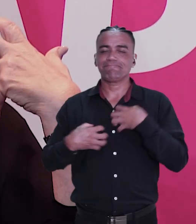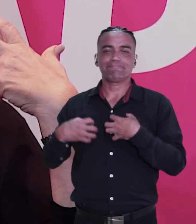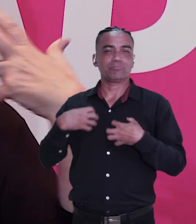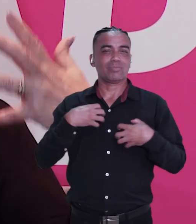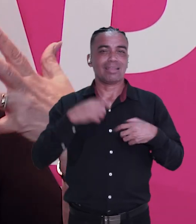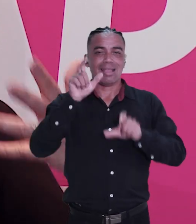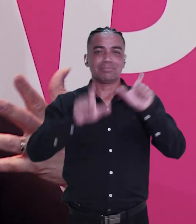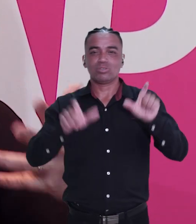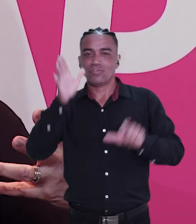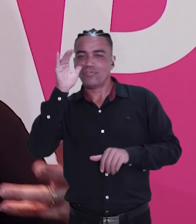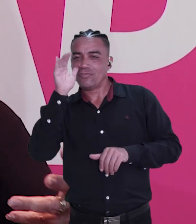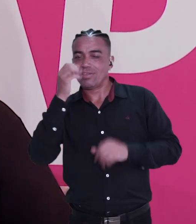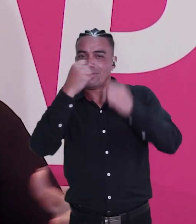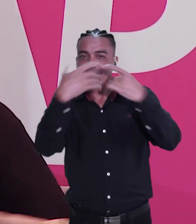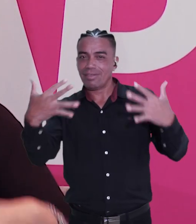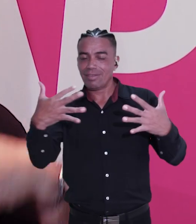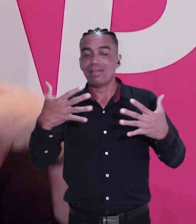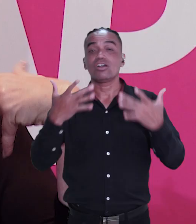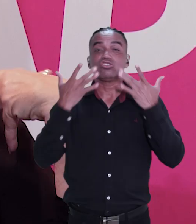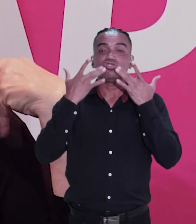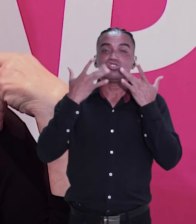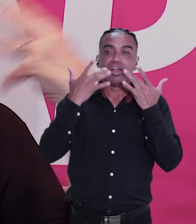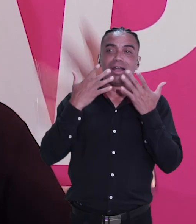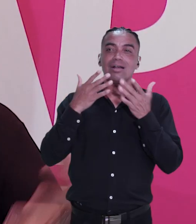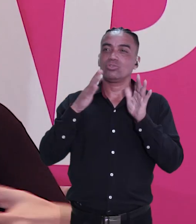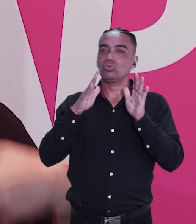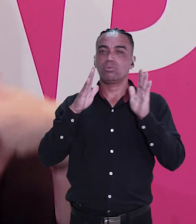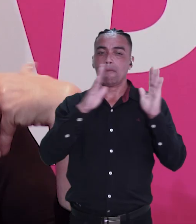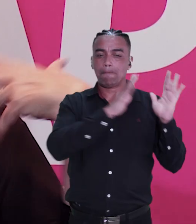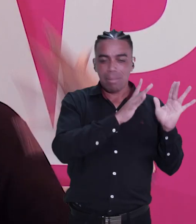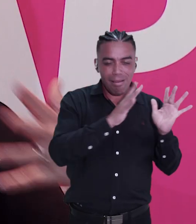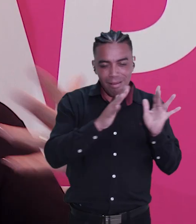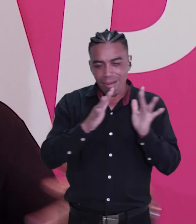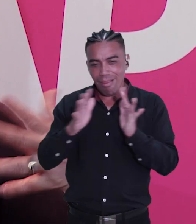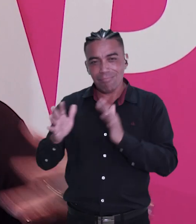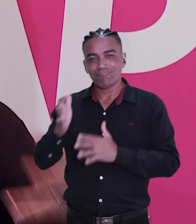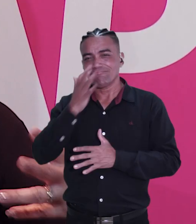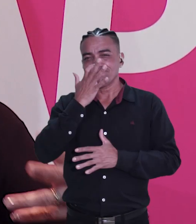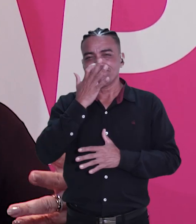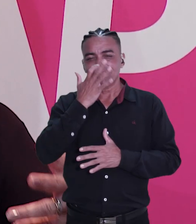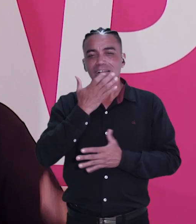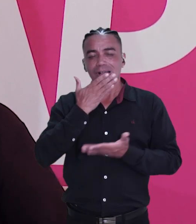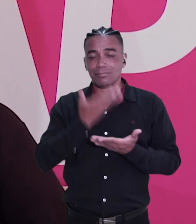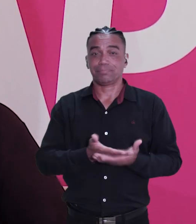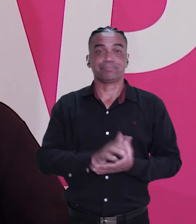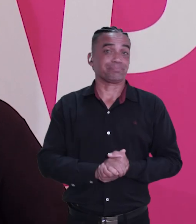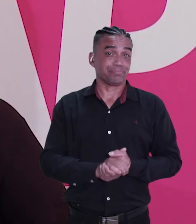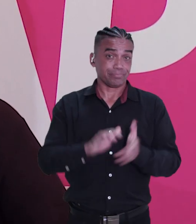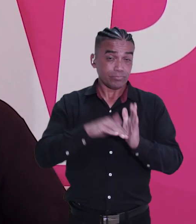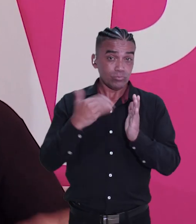que mexia muito com as pessoas. A peça de teatro também teve uma trajetória assim muito